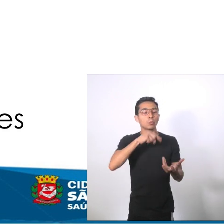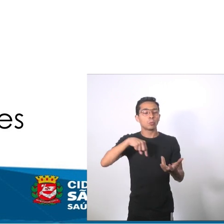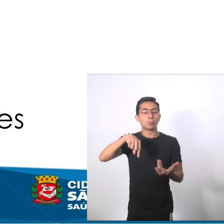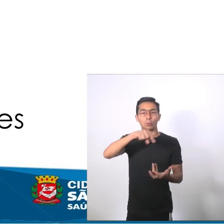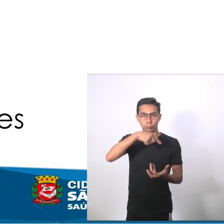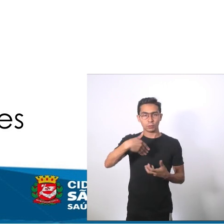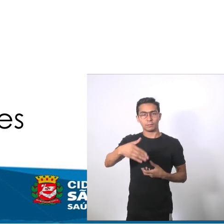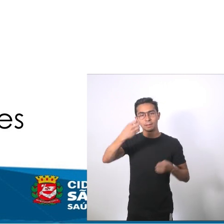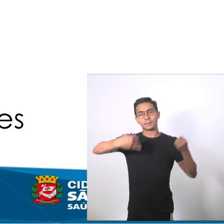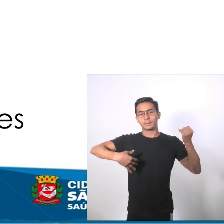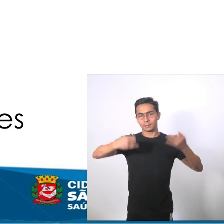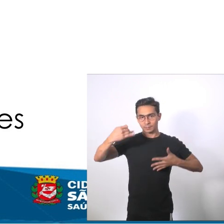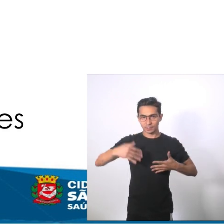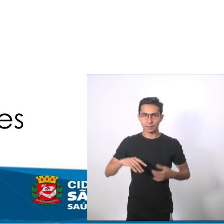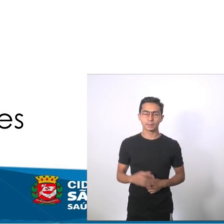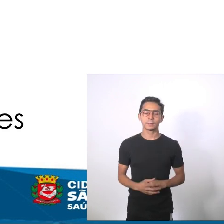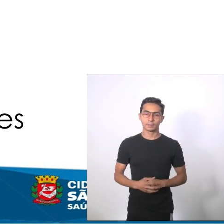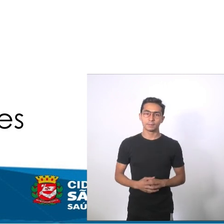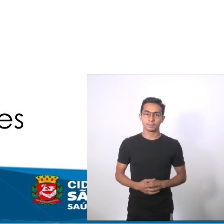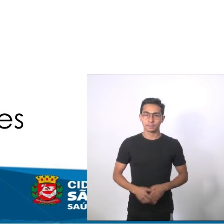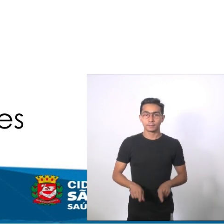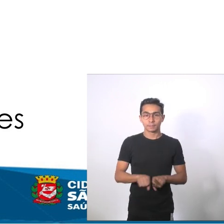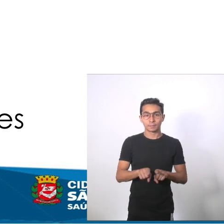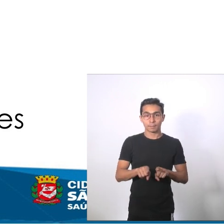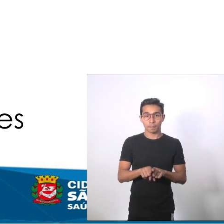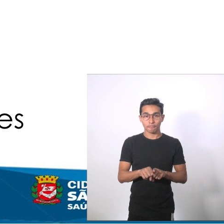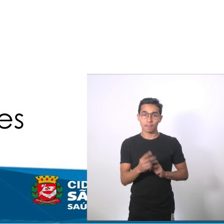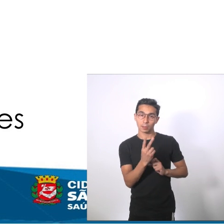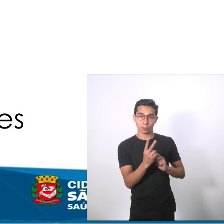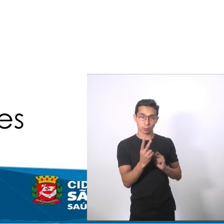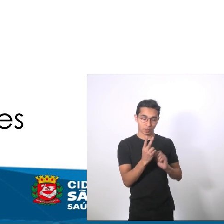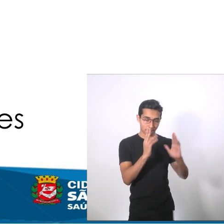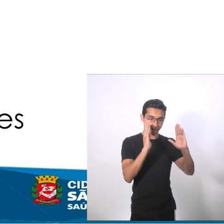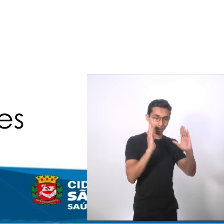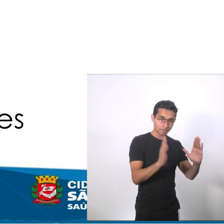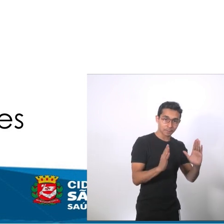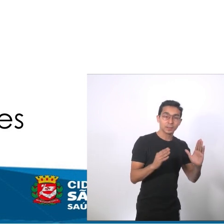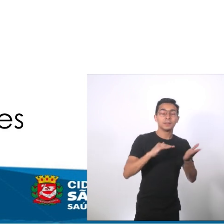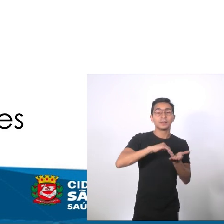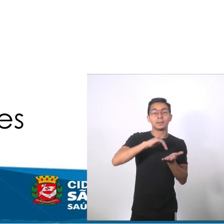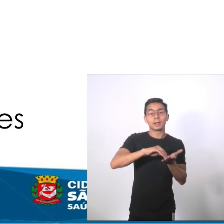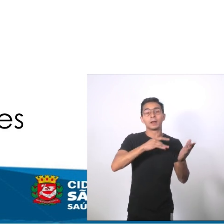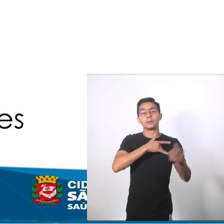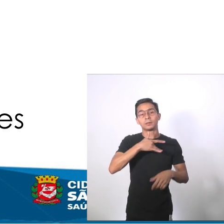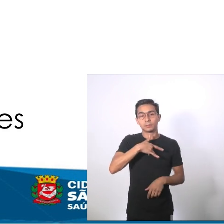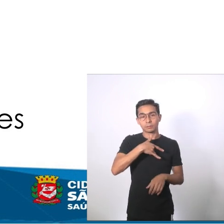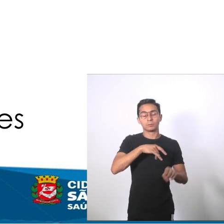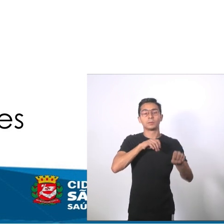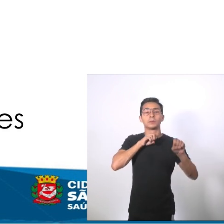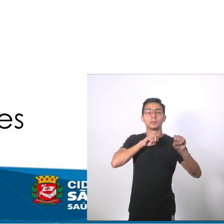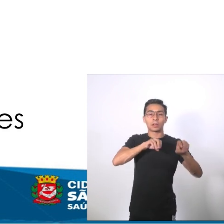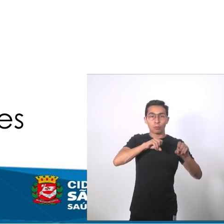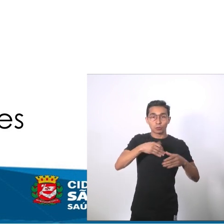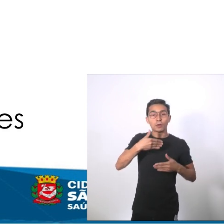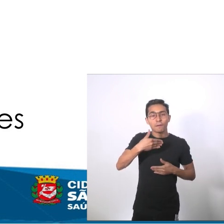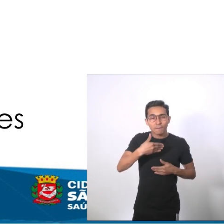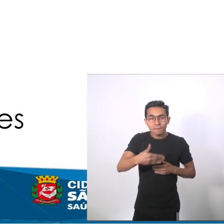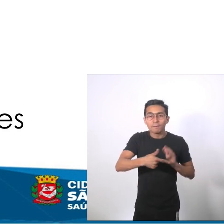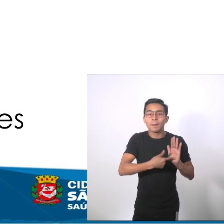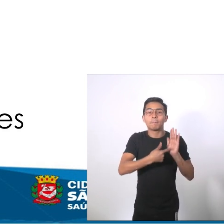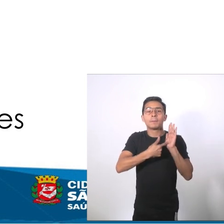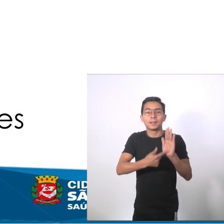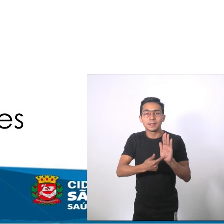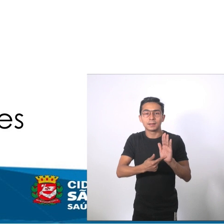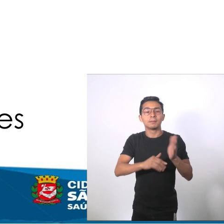vir. Com relação ao bloco operacional, os secretários de Saúde e Educação vão apresentar as ações aí que as secretarias